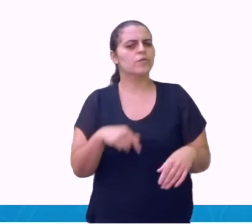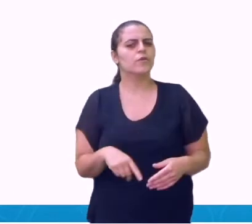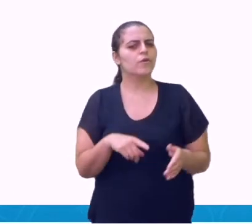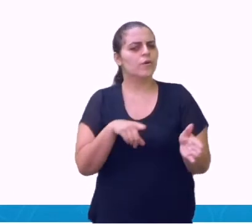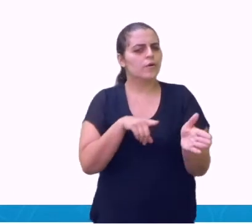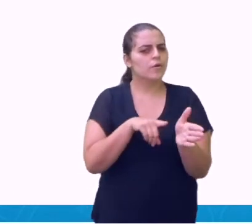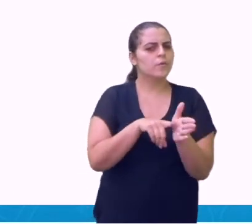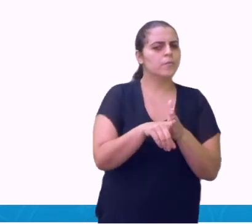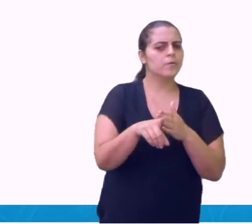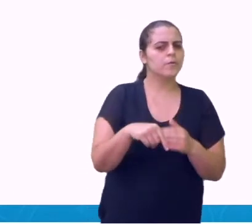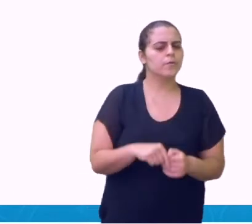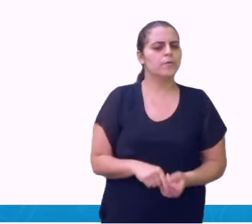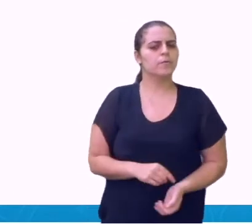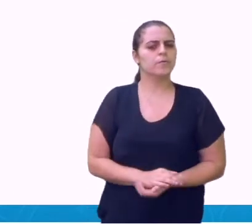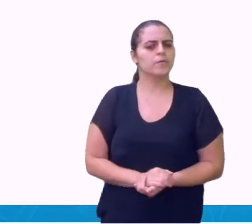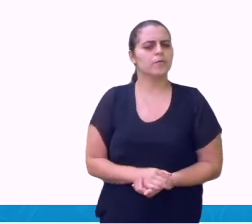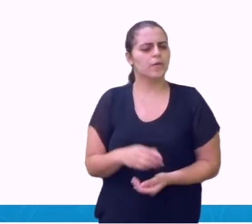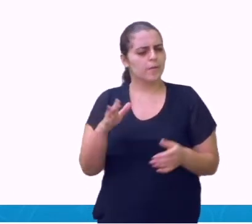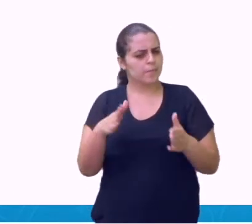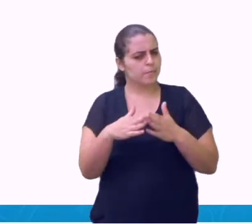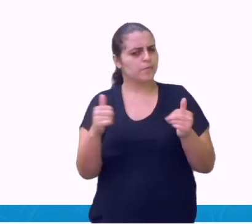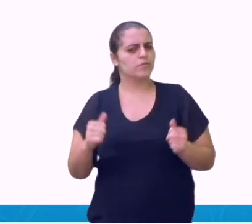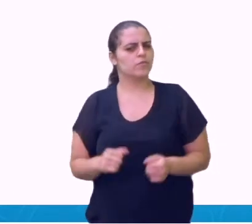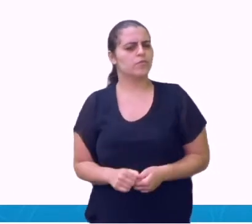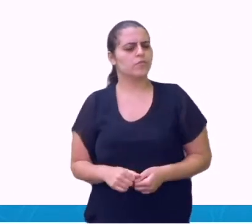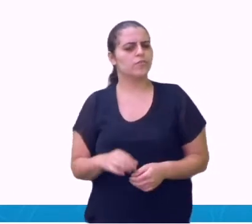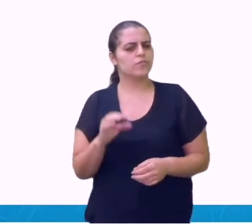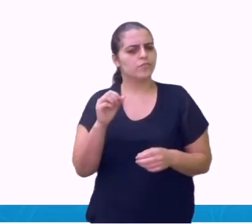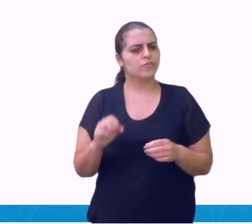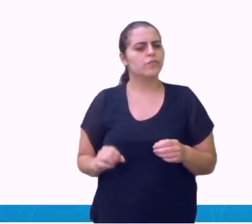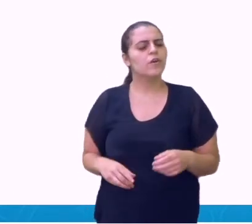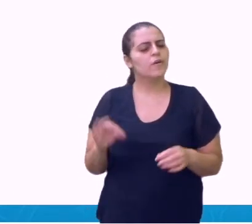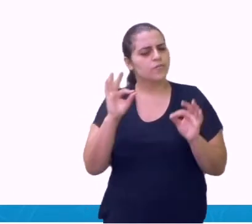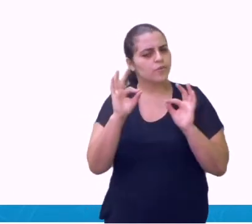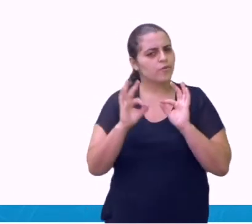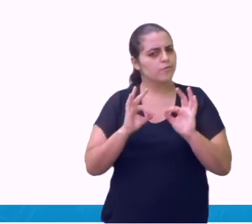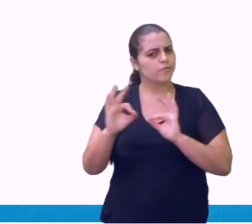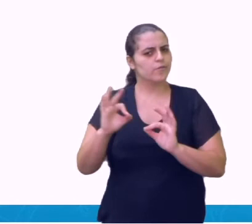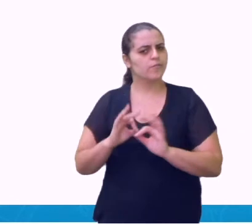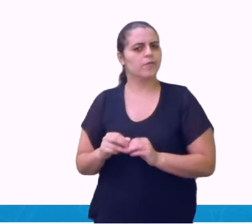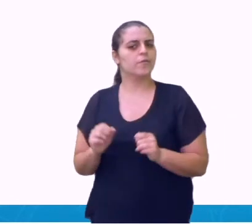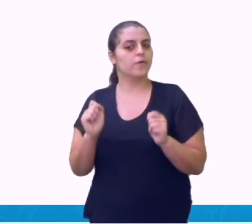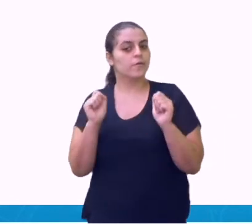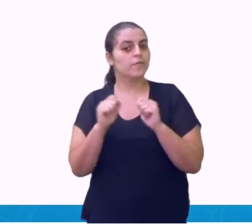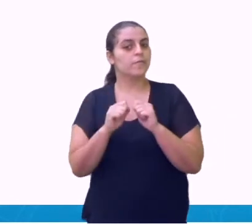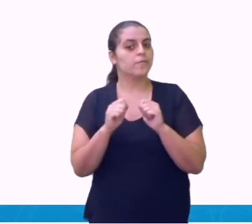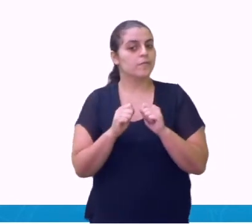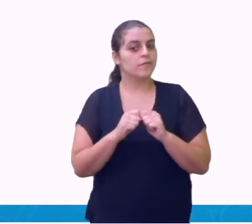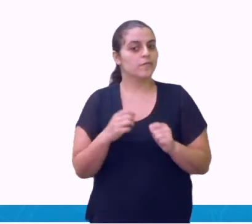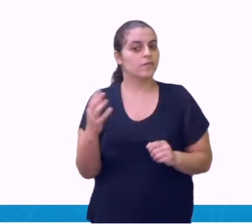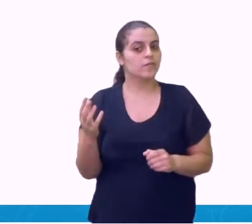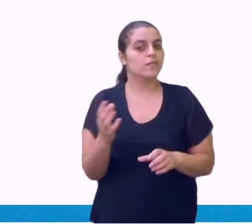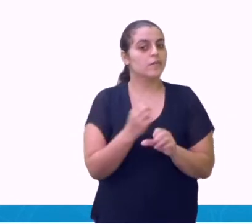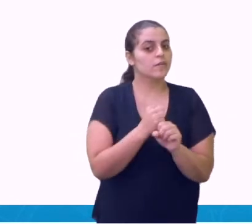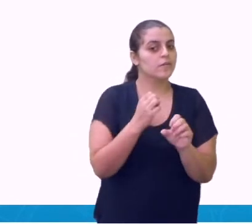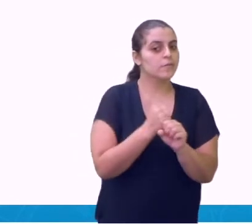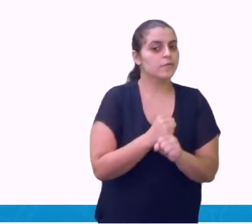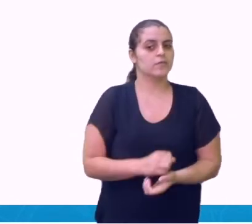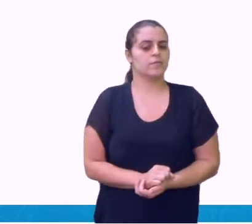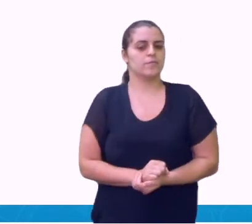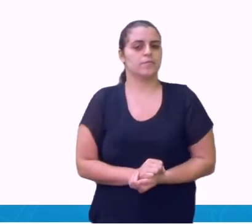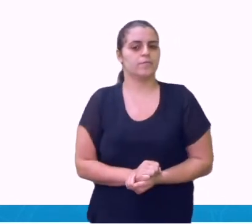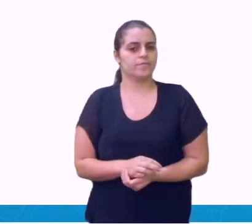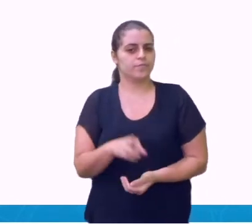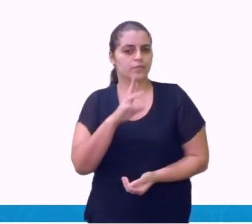que o problema está nos pedindo, já montamos a operação. Para finalizar, vamos resolver